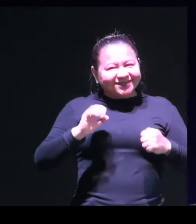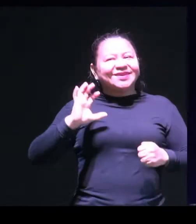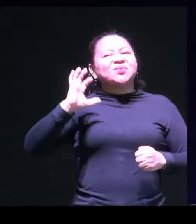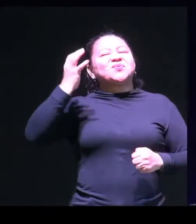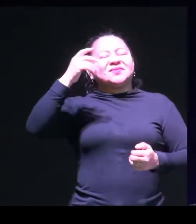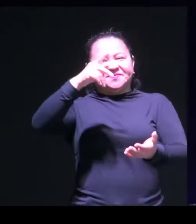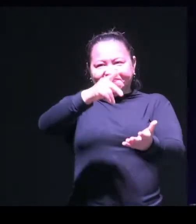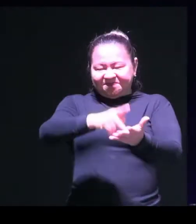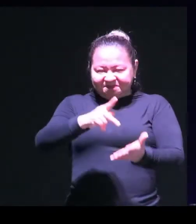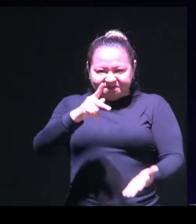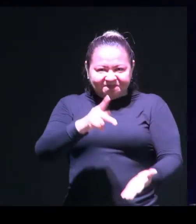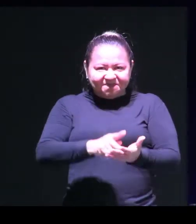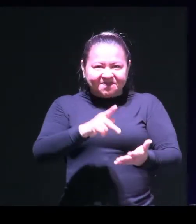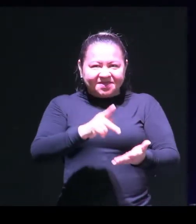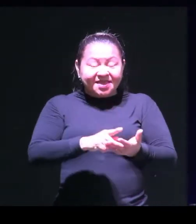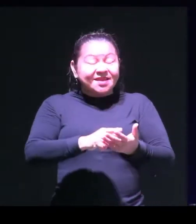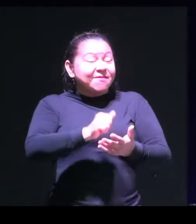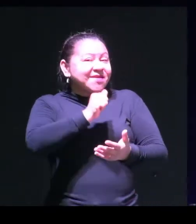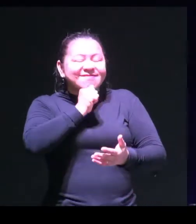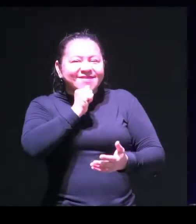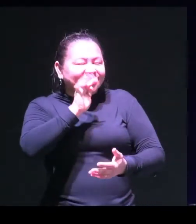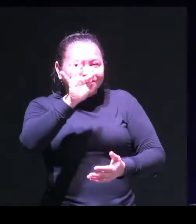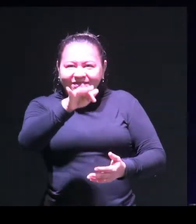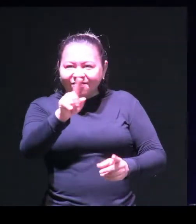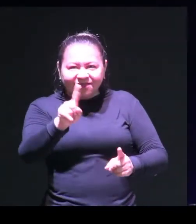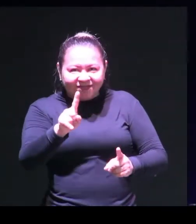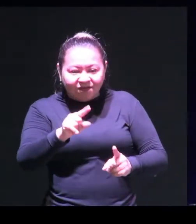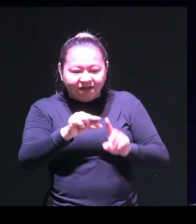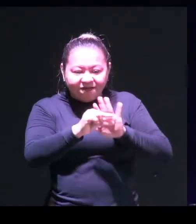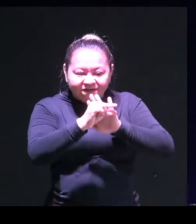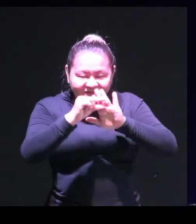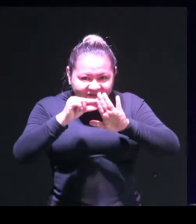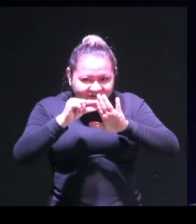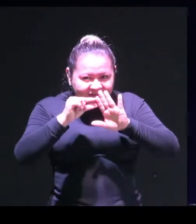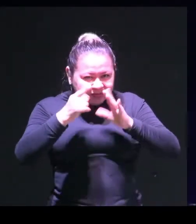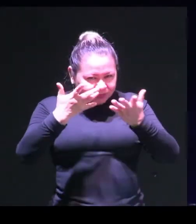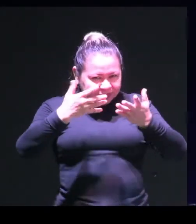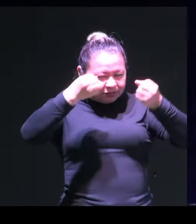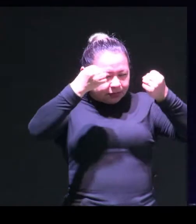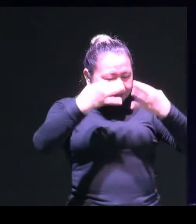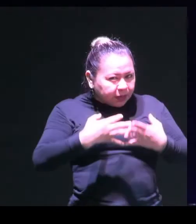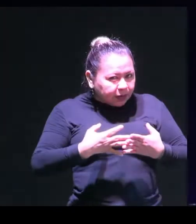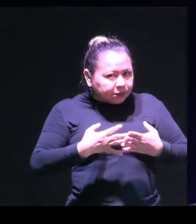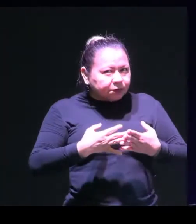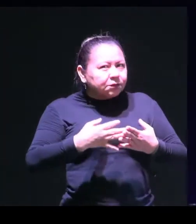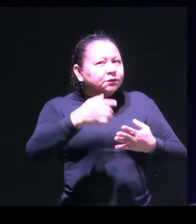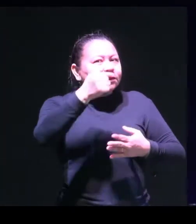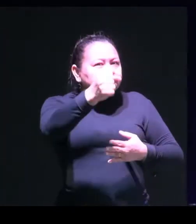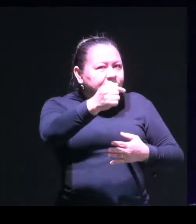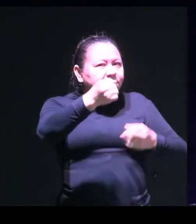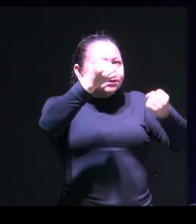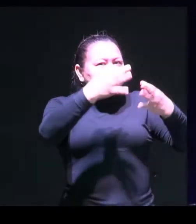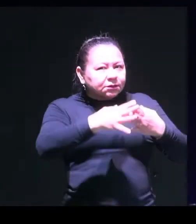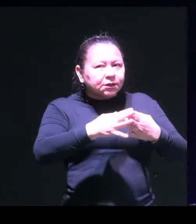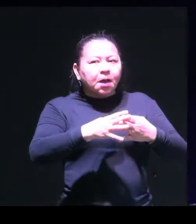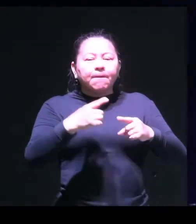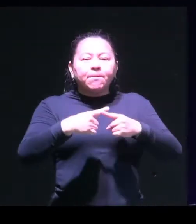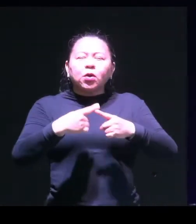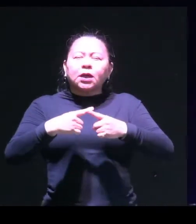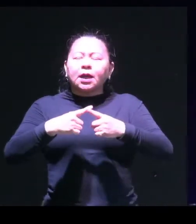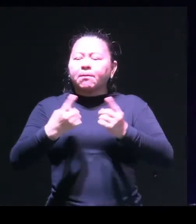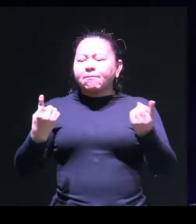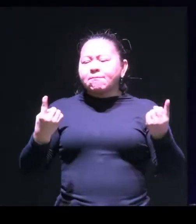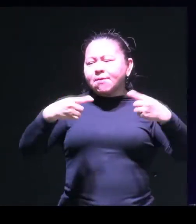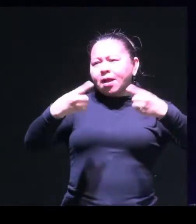isso aconteça, mas ainda não é o fim. Guarde essa frase: ainda não é o fim. Versículo 7, porque nação se levantará contra